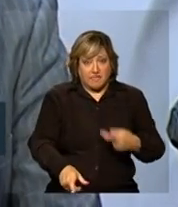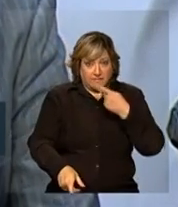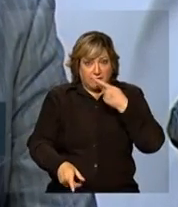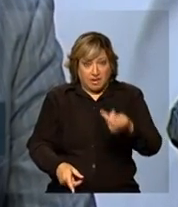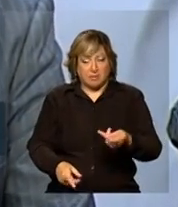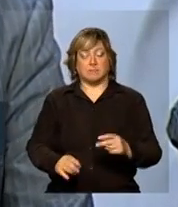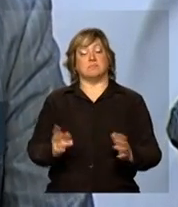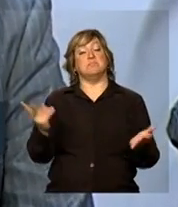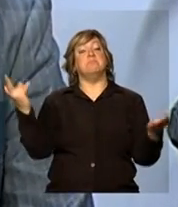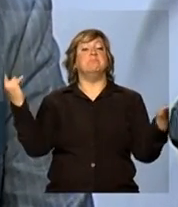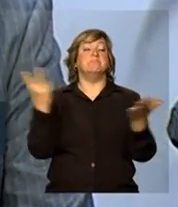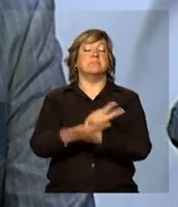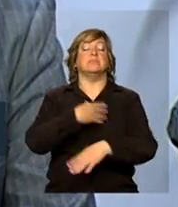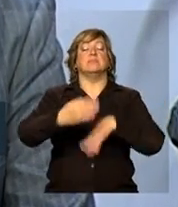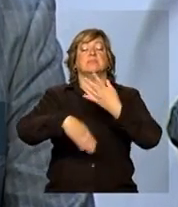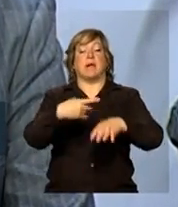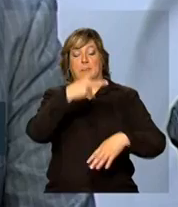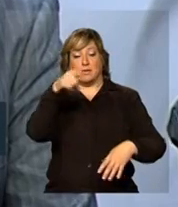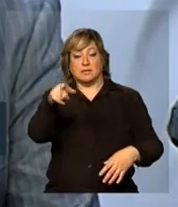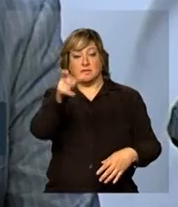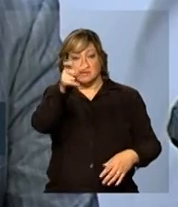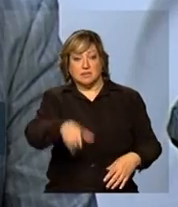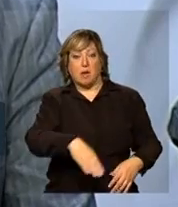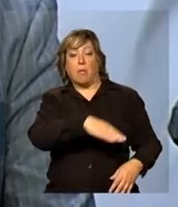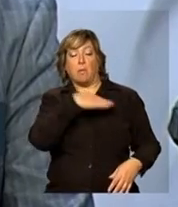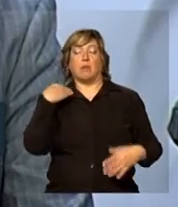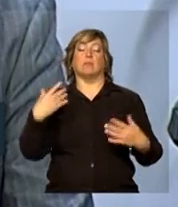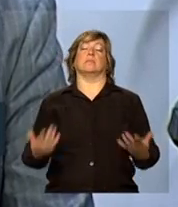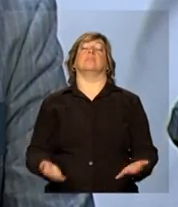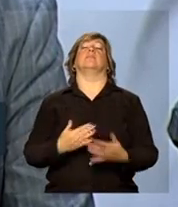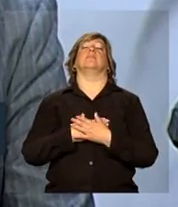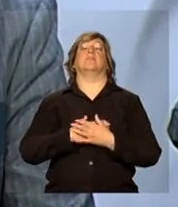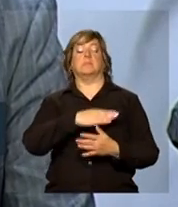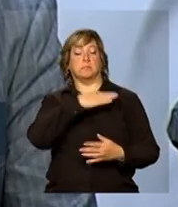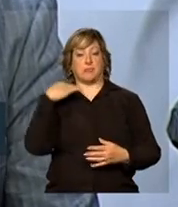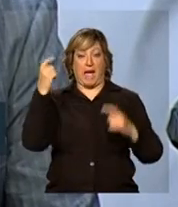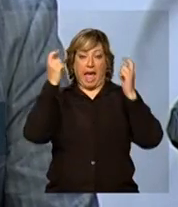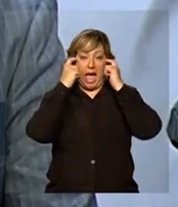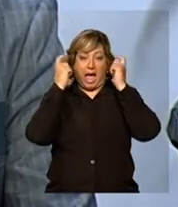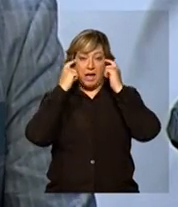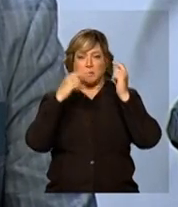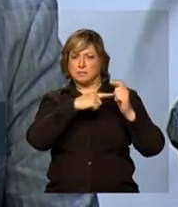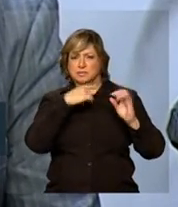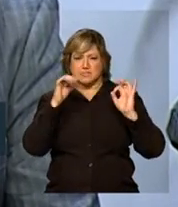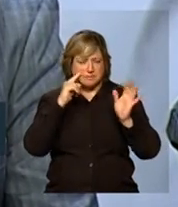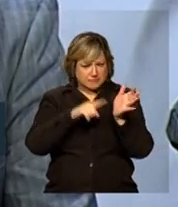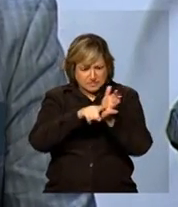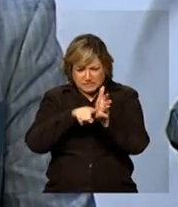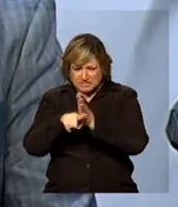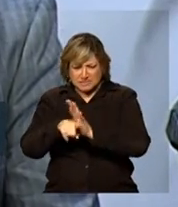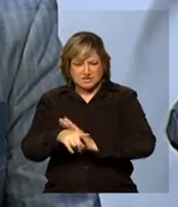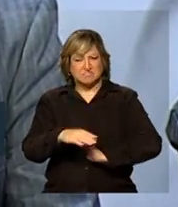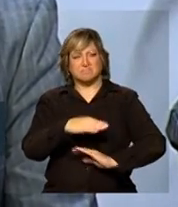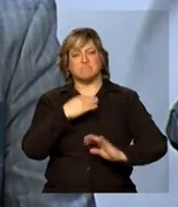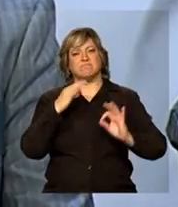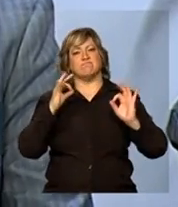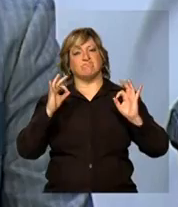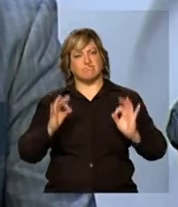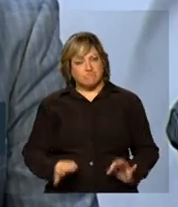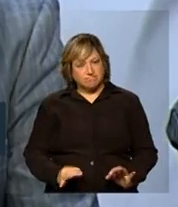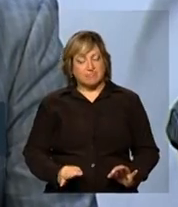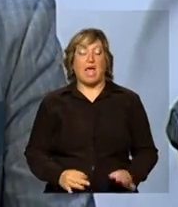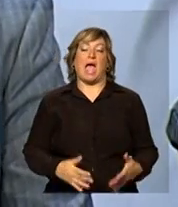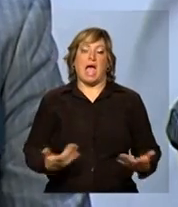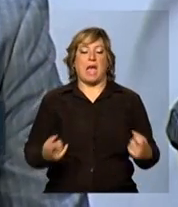morte encefálica diagnosticada, existe uma equipe preparada para isso, para fazer a captação, a orientação da família, a conversa